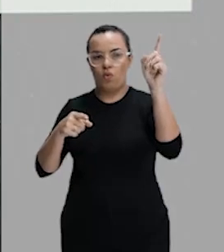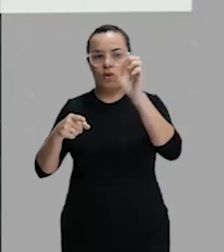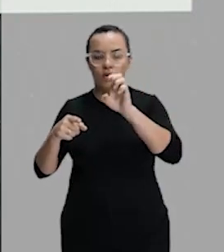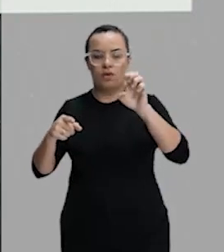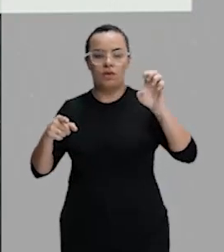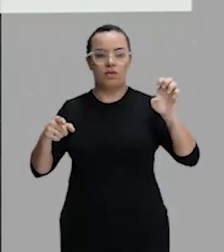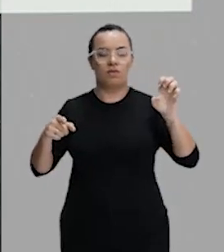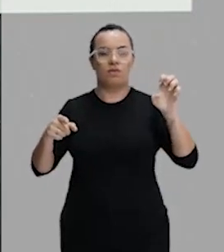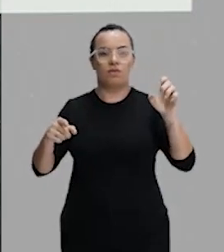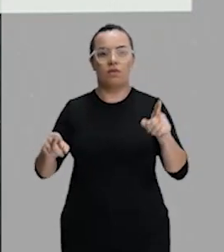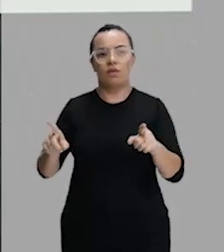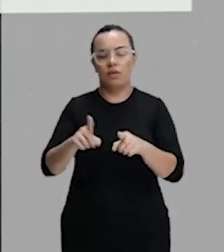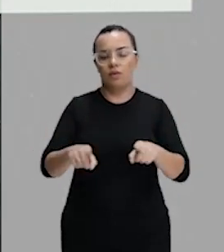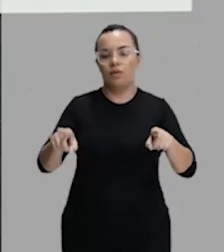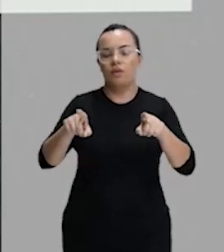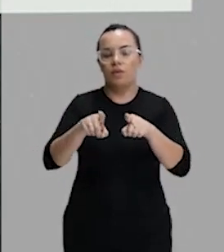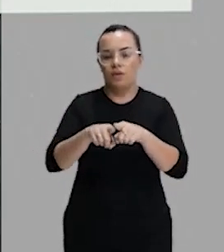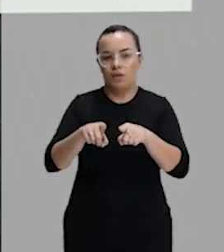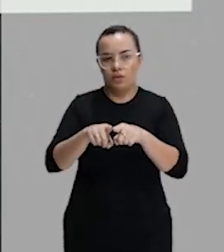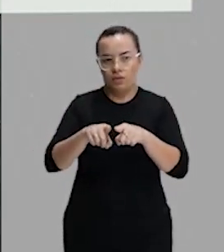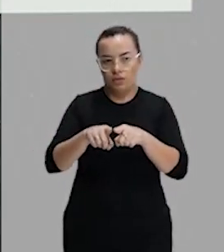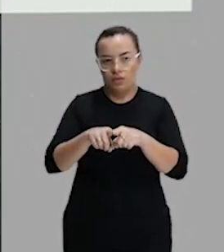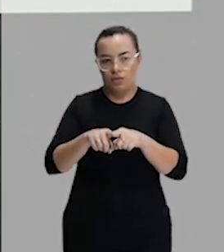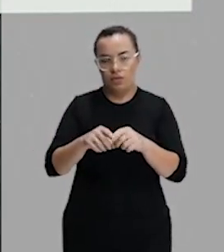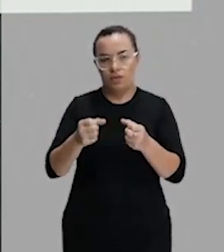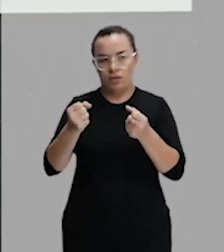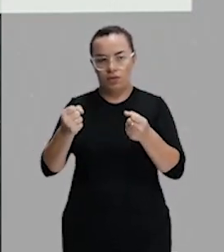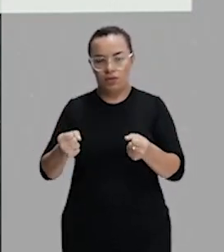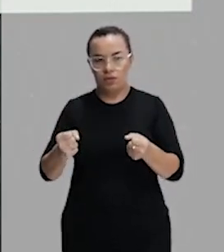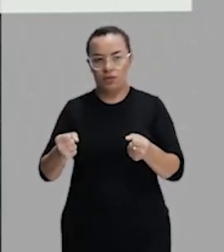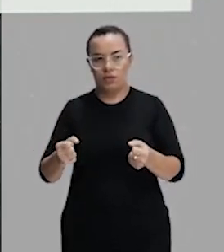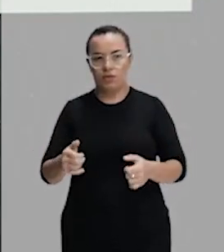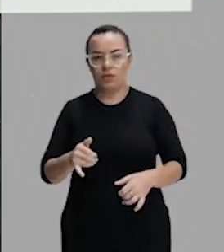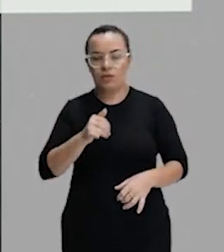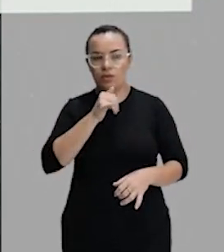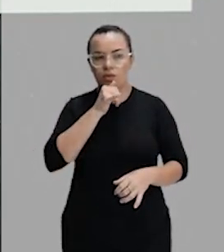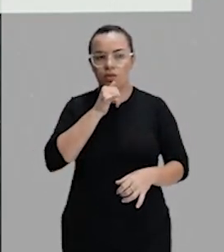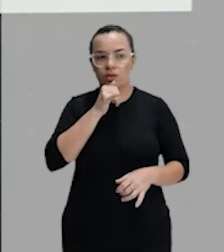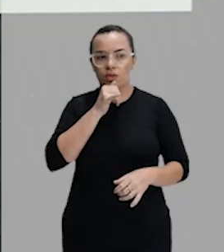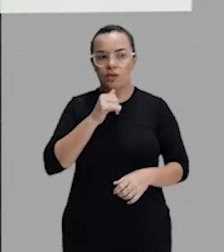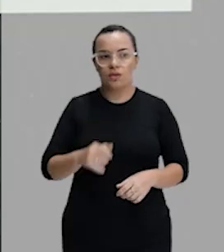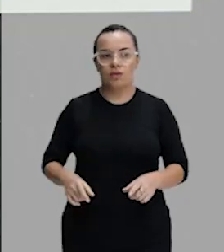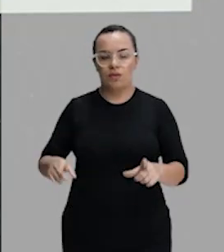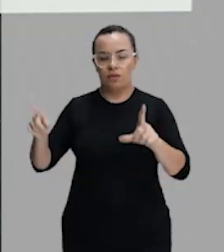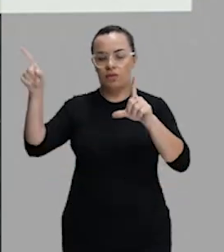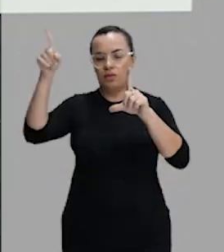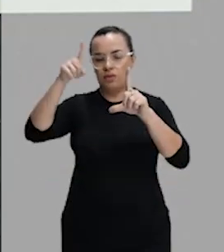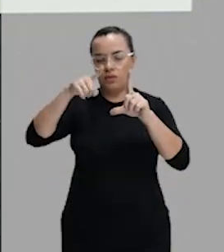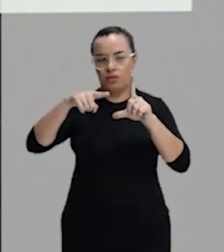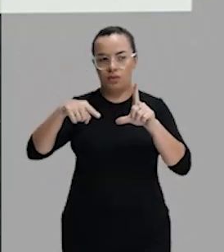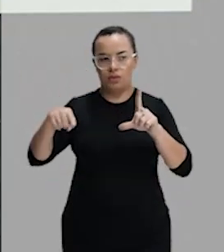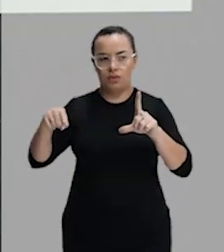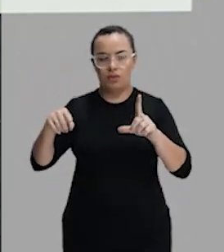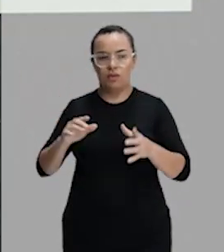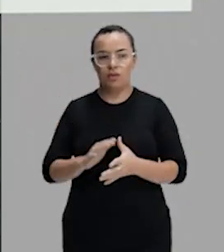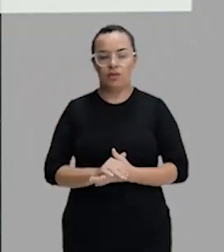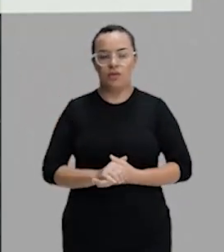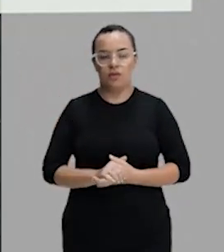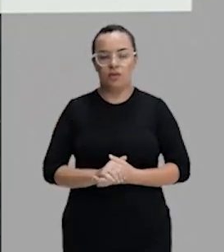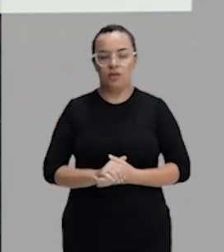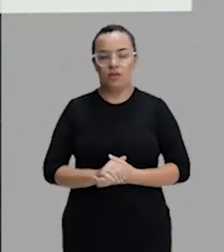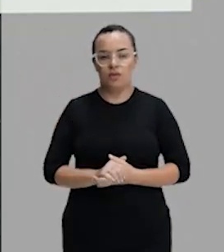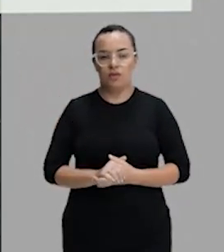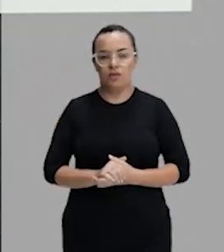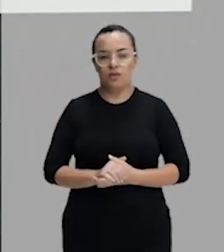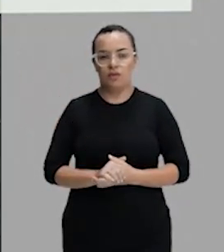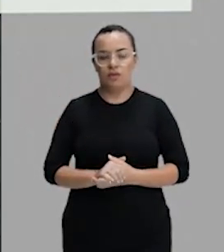esquerda. Também, turma, tem uma outra situação desse eixo imaginário está sobre o eixo